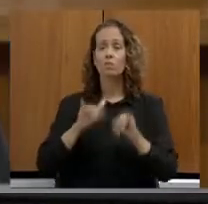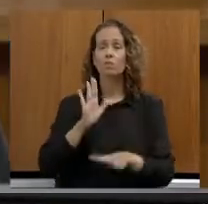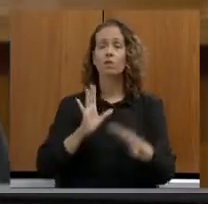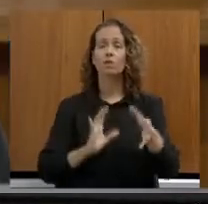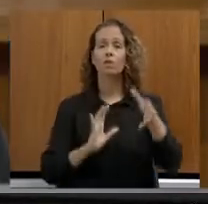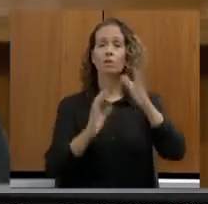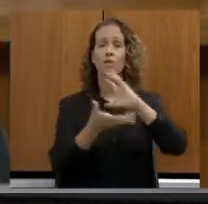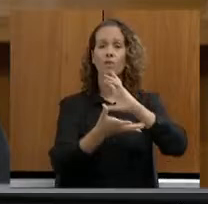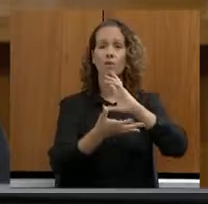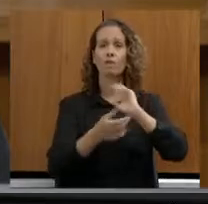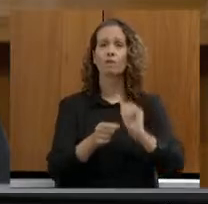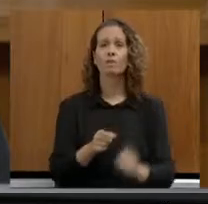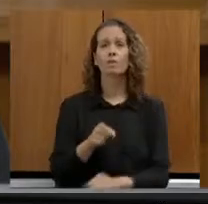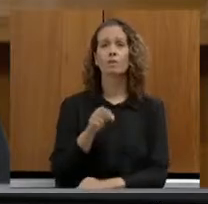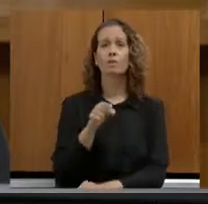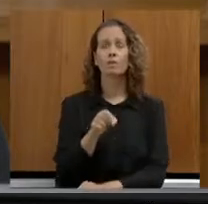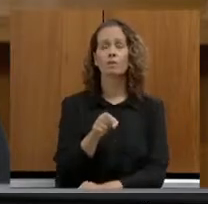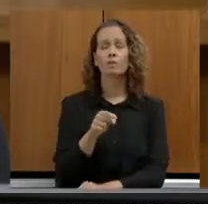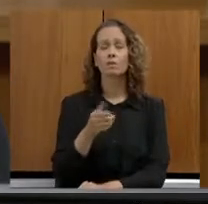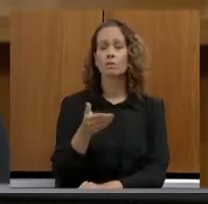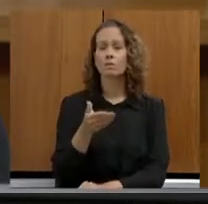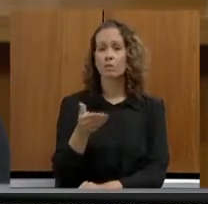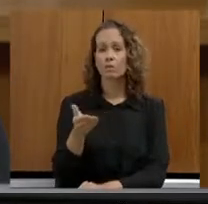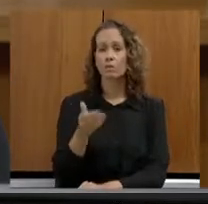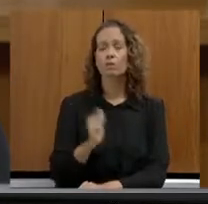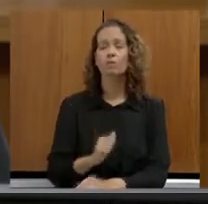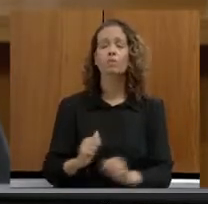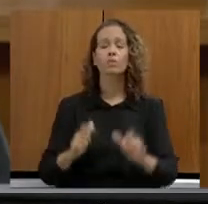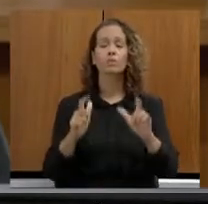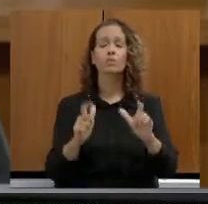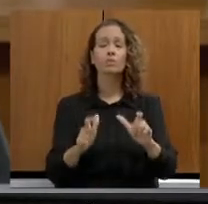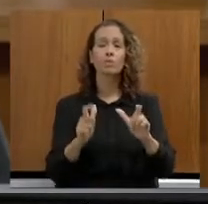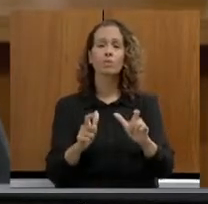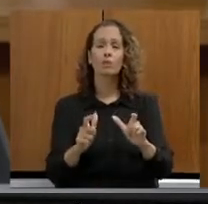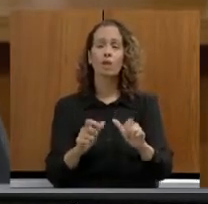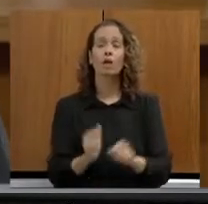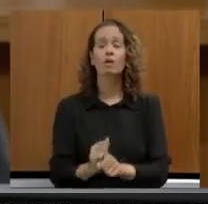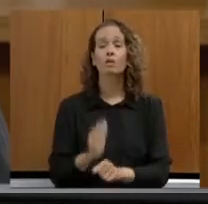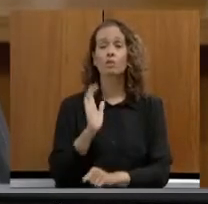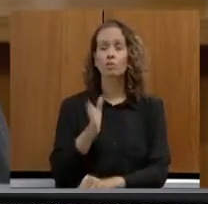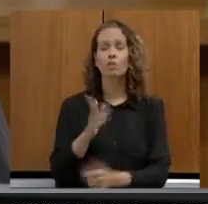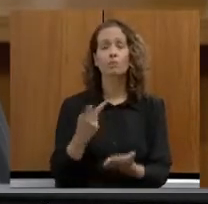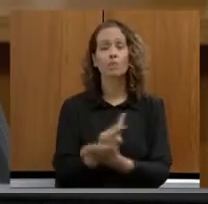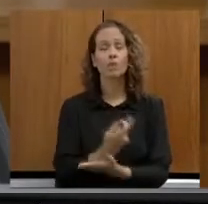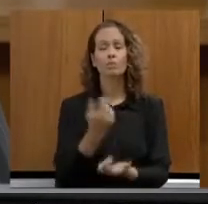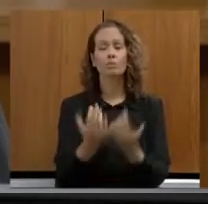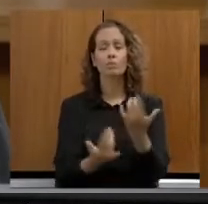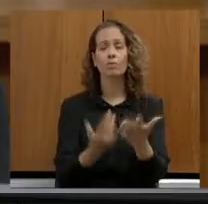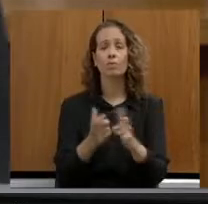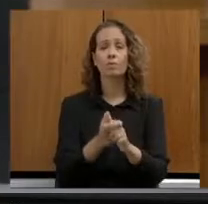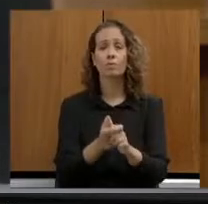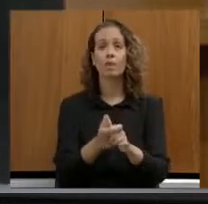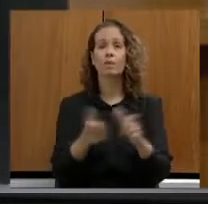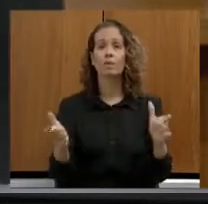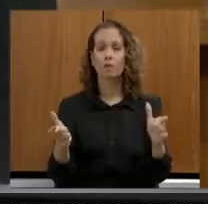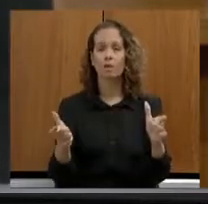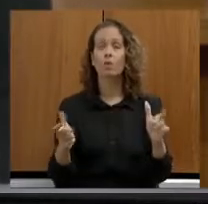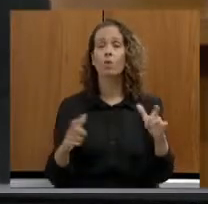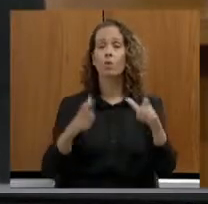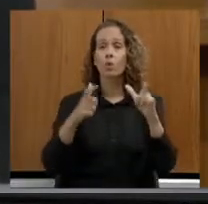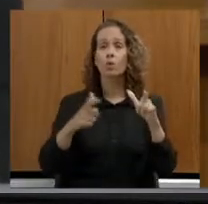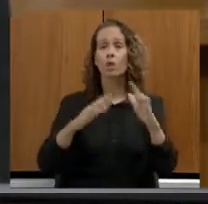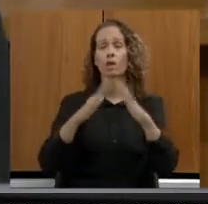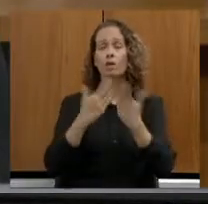reforma da do do espaço é incendiado uma criação né e agora tô trazendo